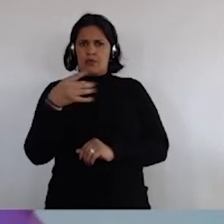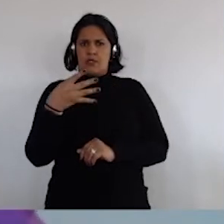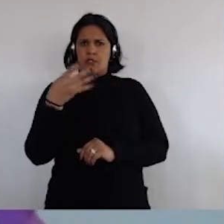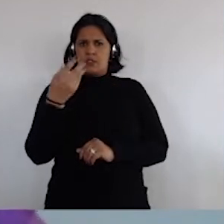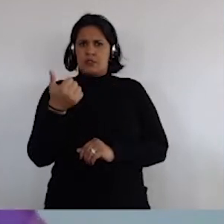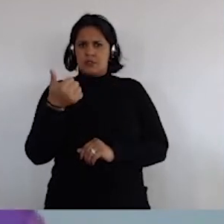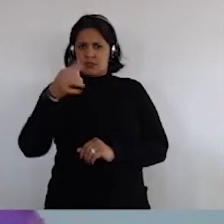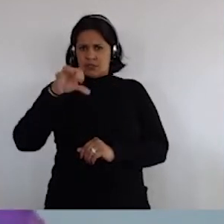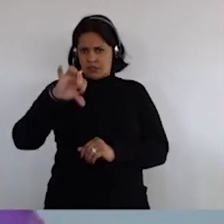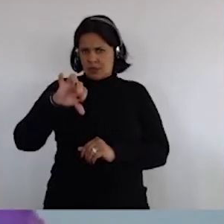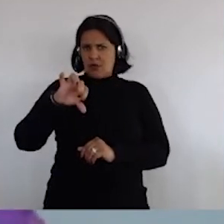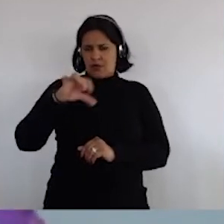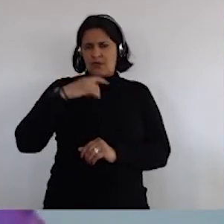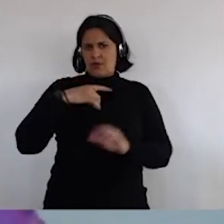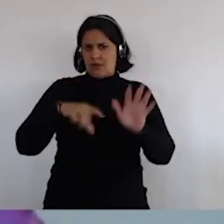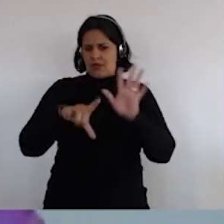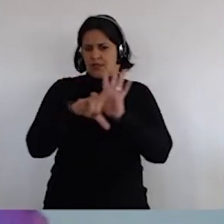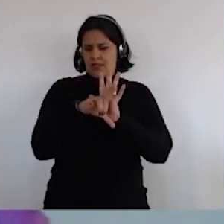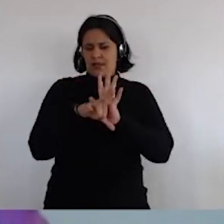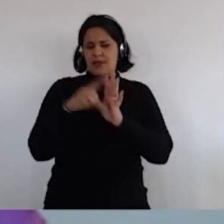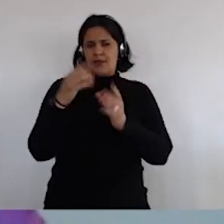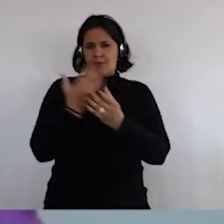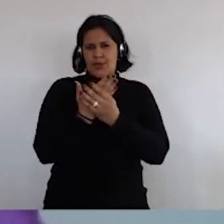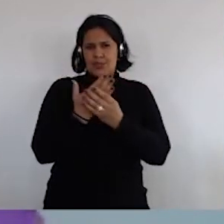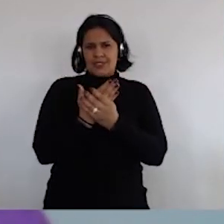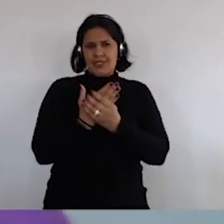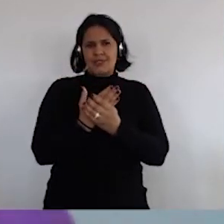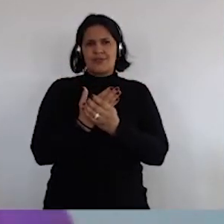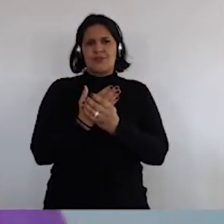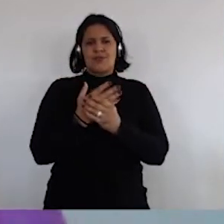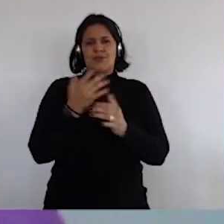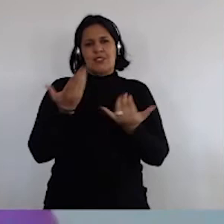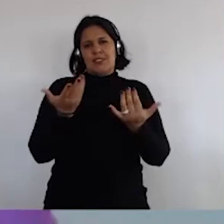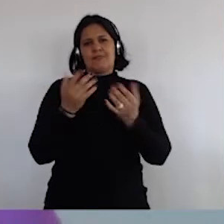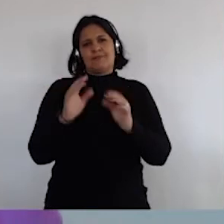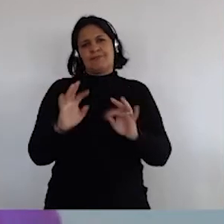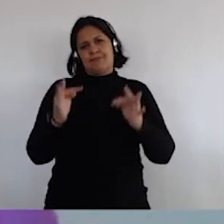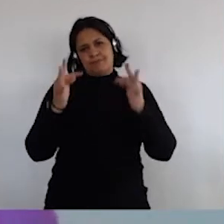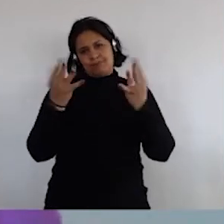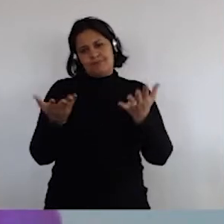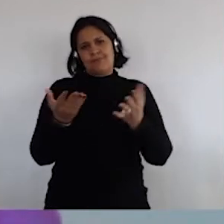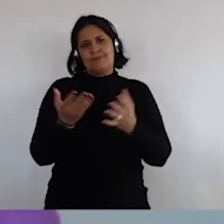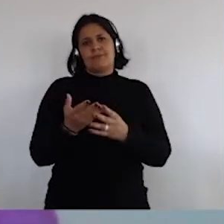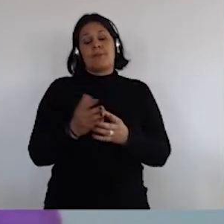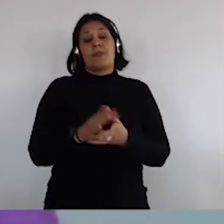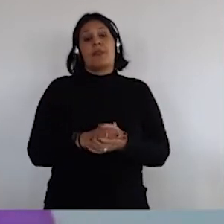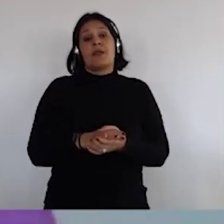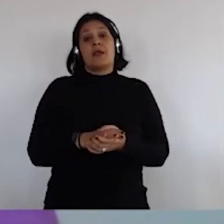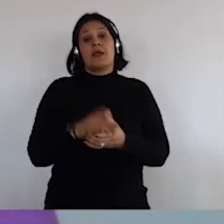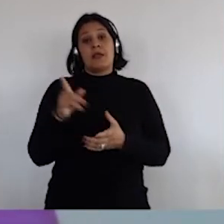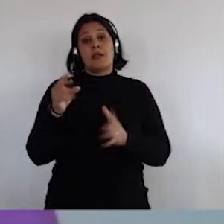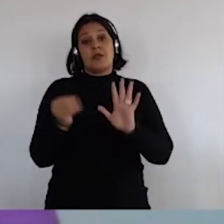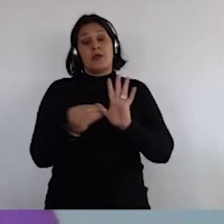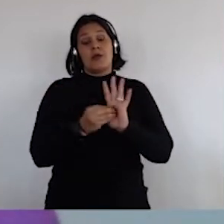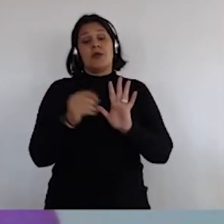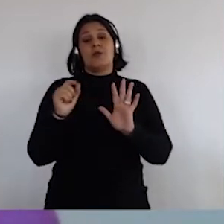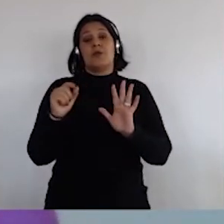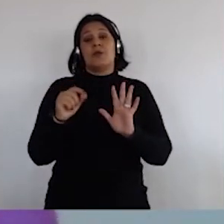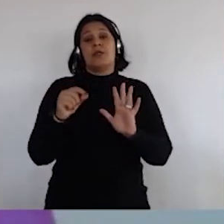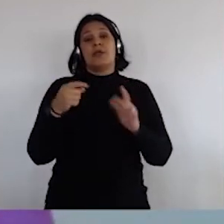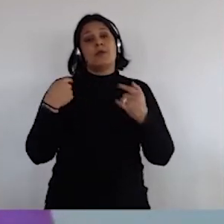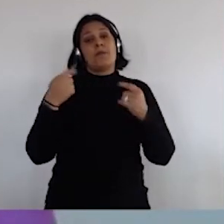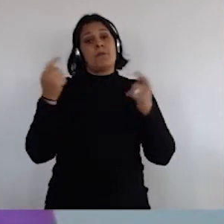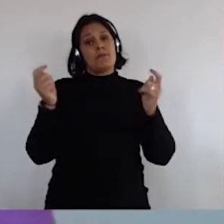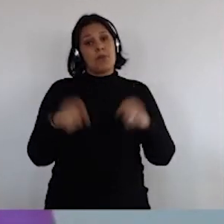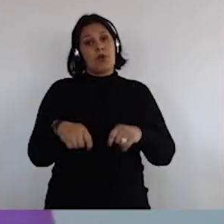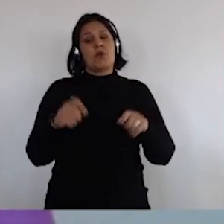11.419, a Lei do Processo Eletrônico, do artigo 193 do CPC, que possibilita a